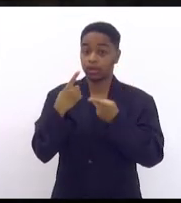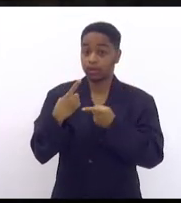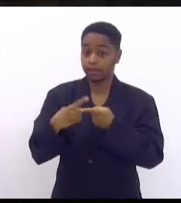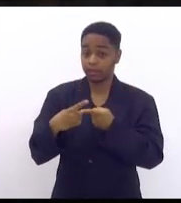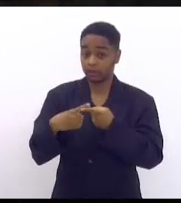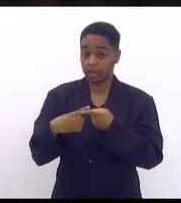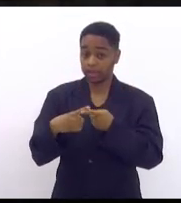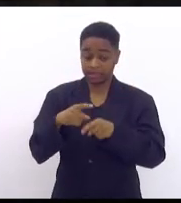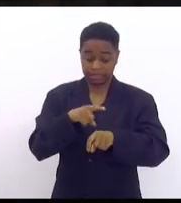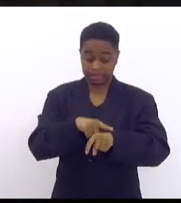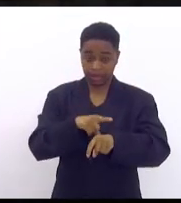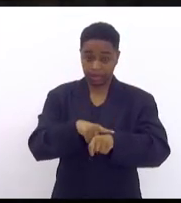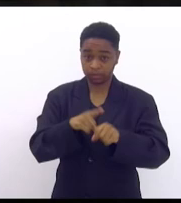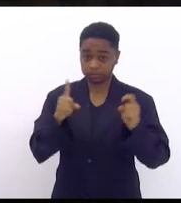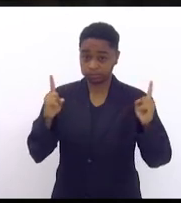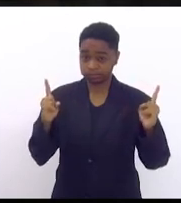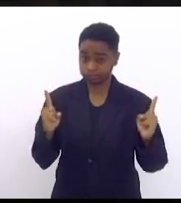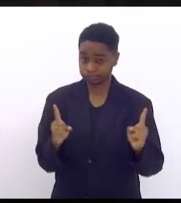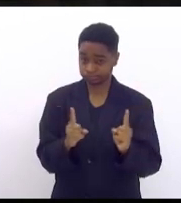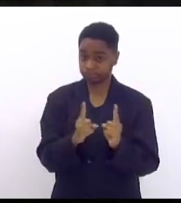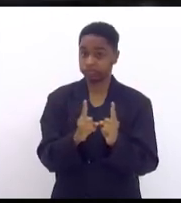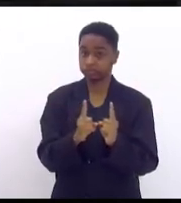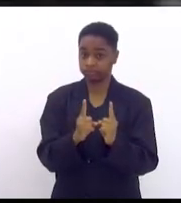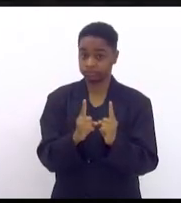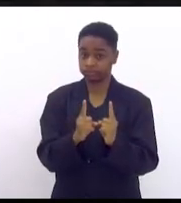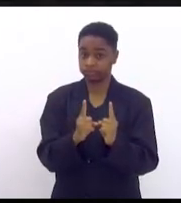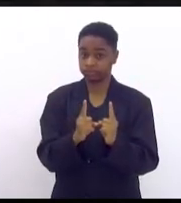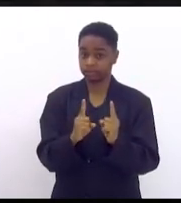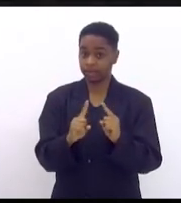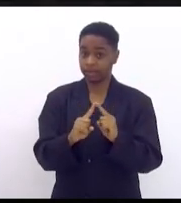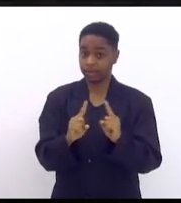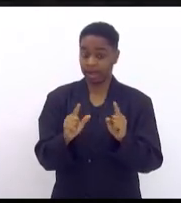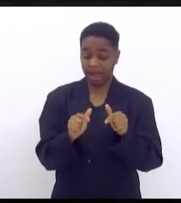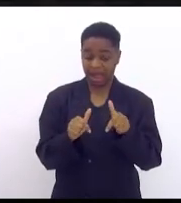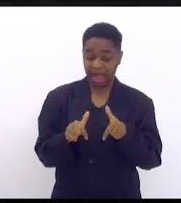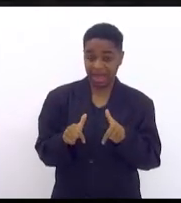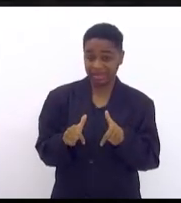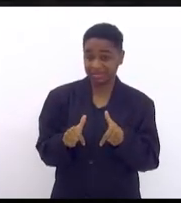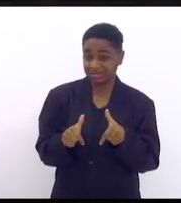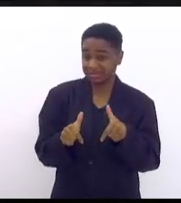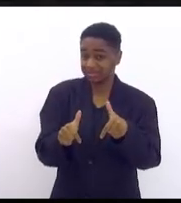vai encurtando e medidas necessárias,